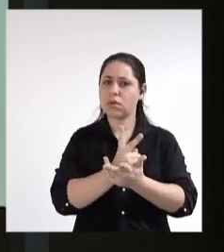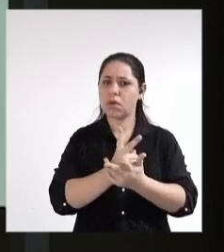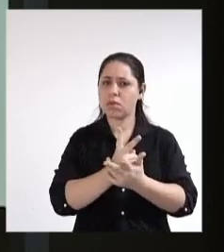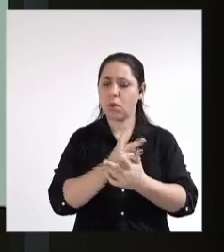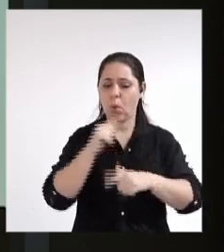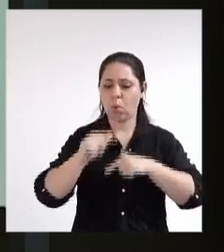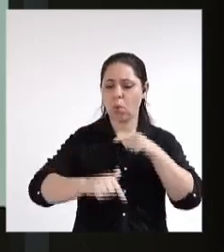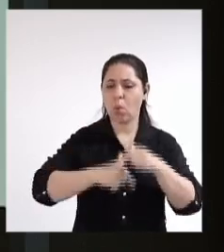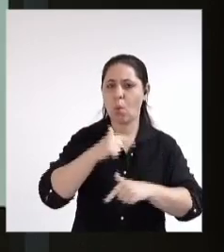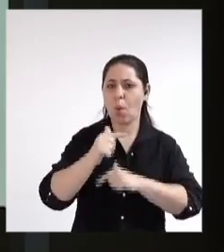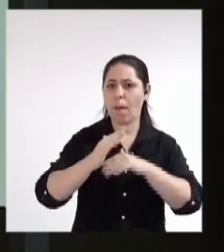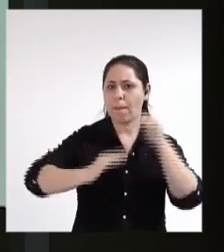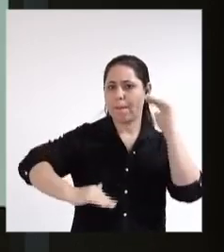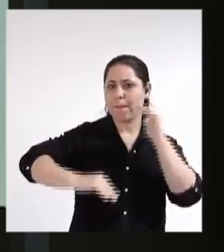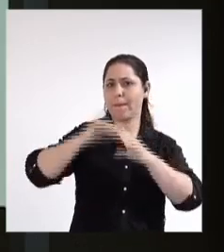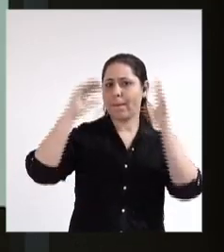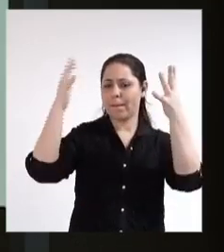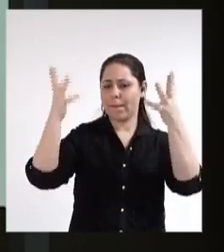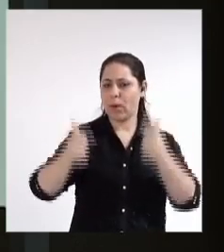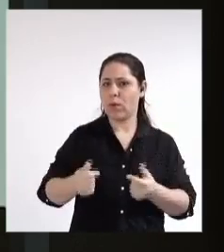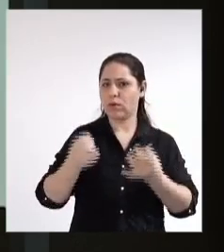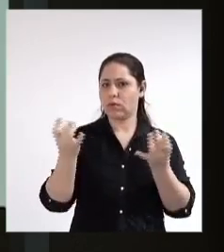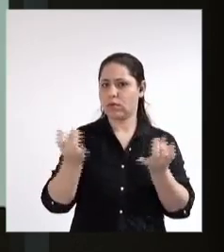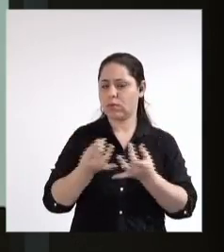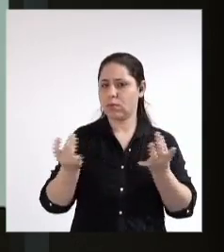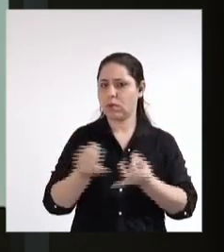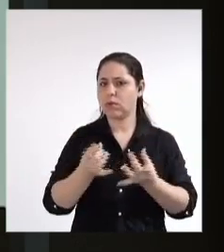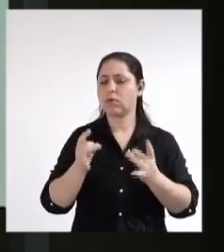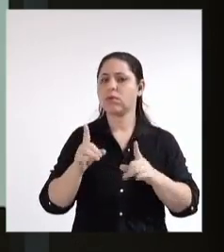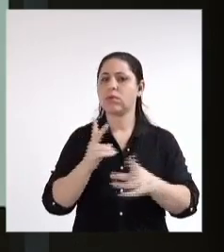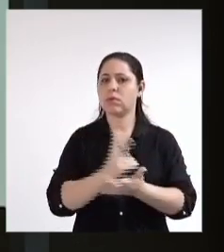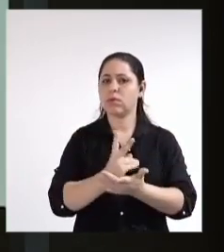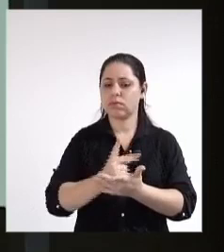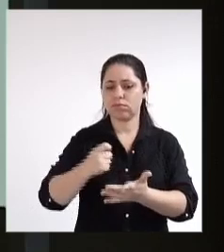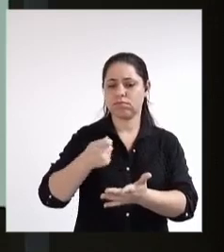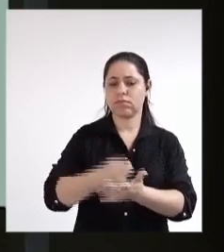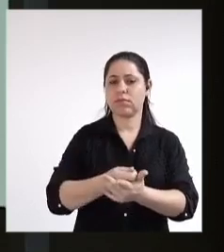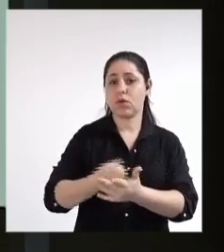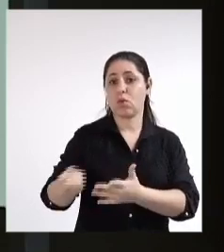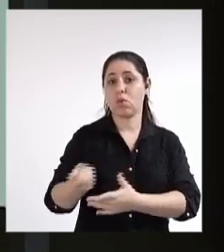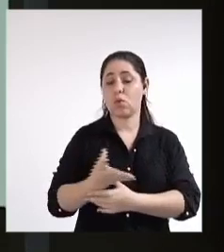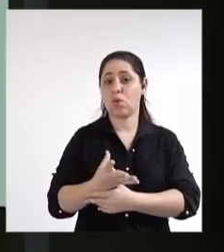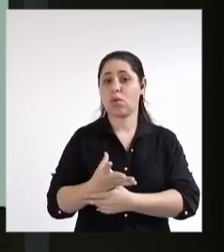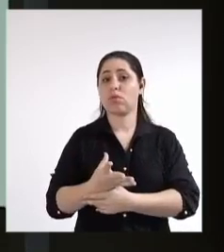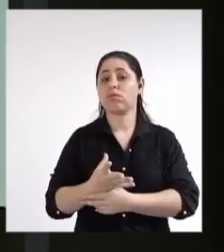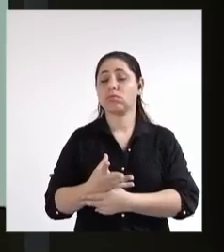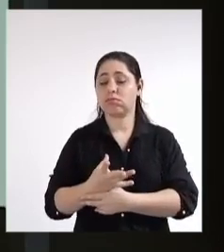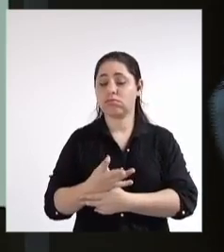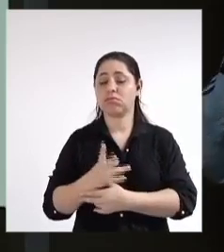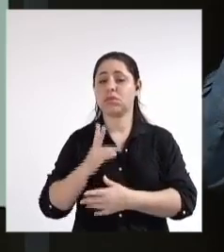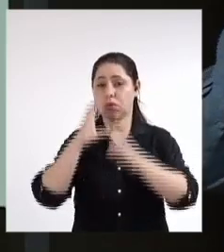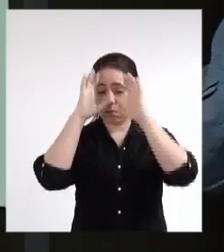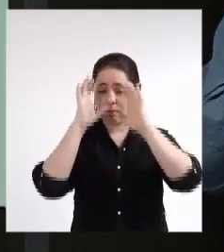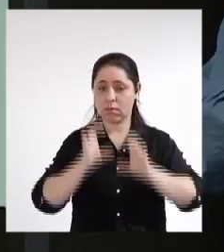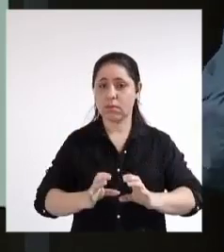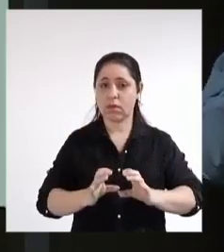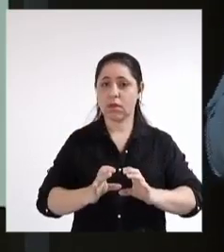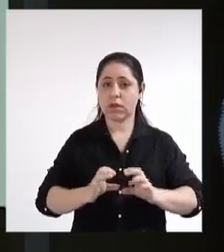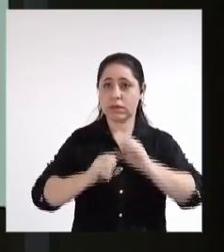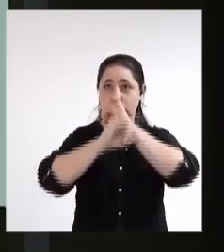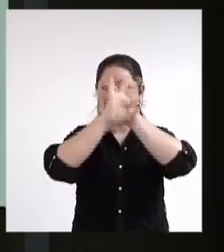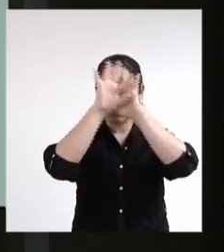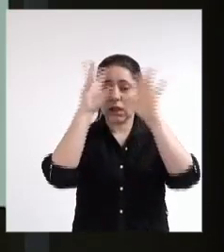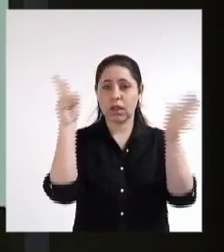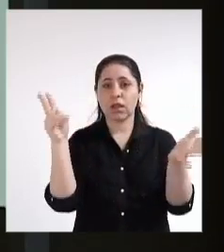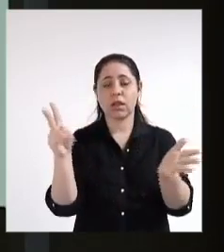sejam competentes da iniciativa comprometimento ser inovadores honestos né transparente e